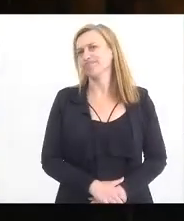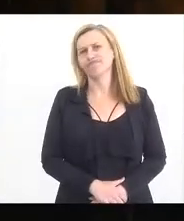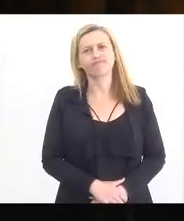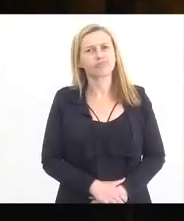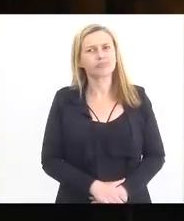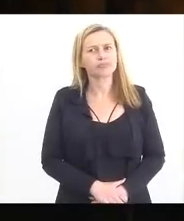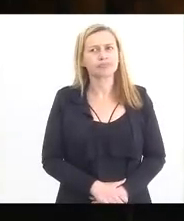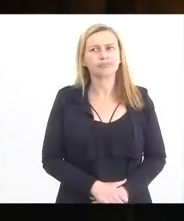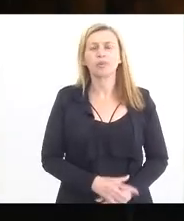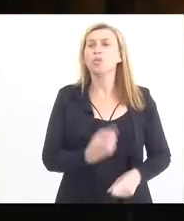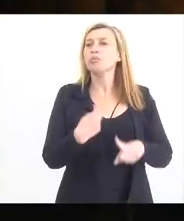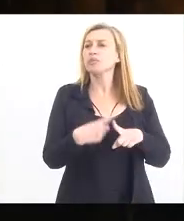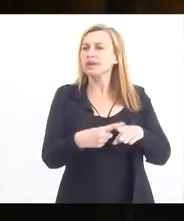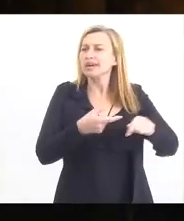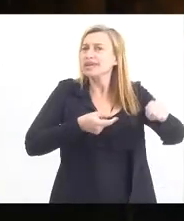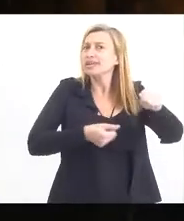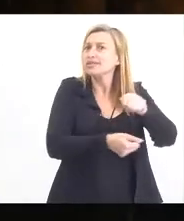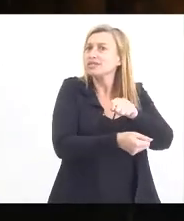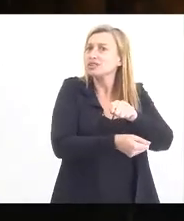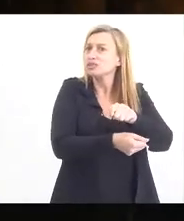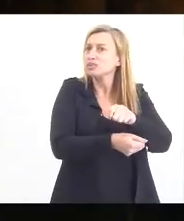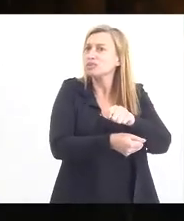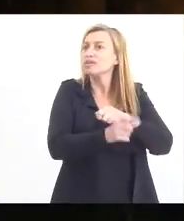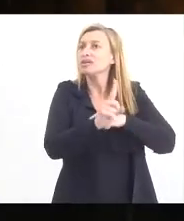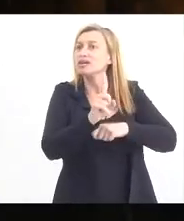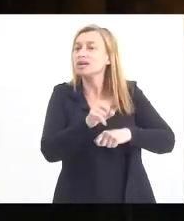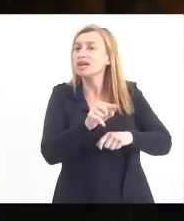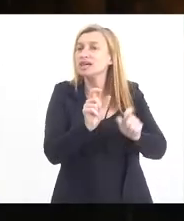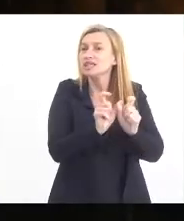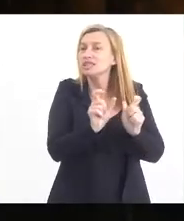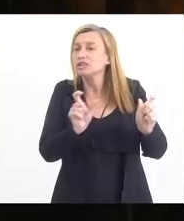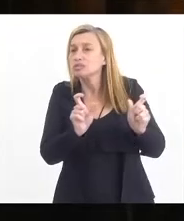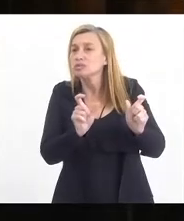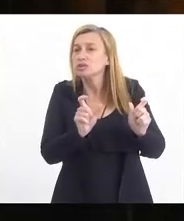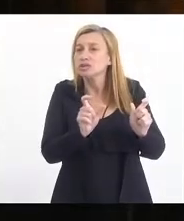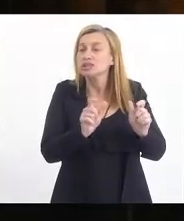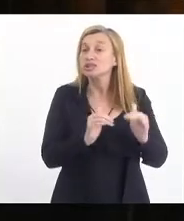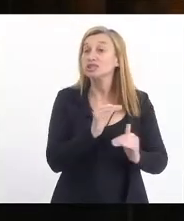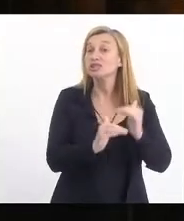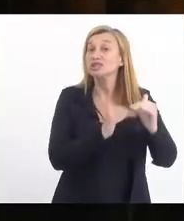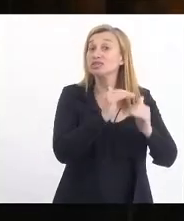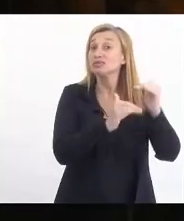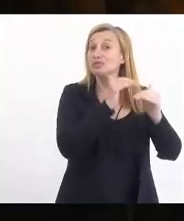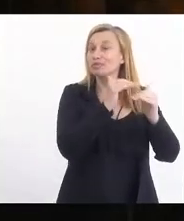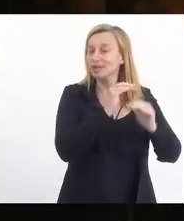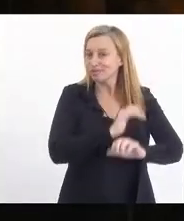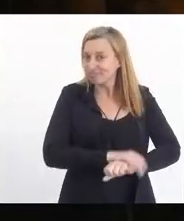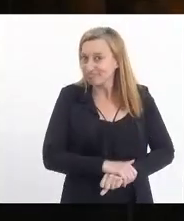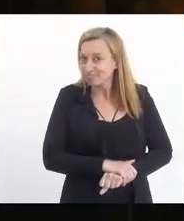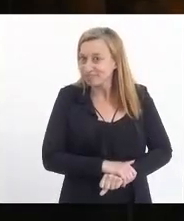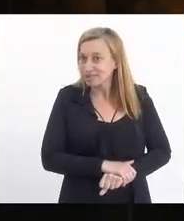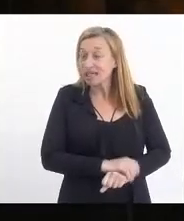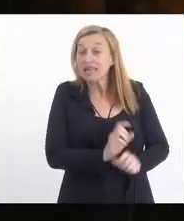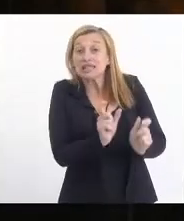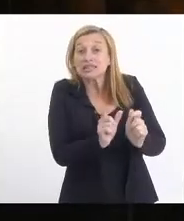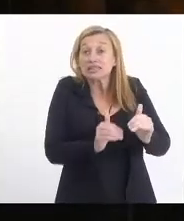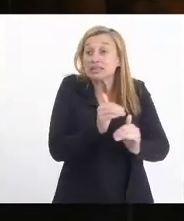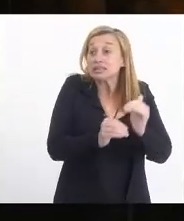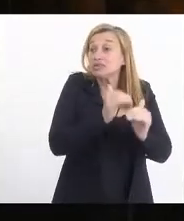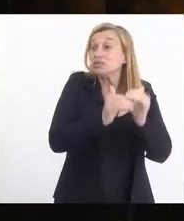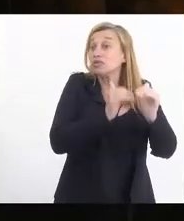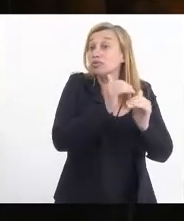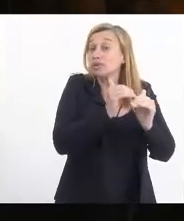Porque investimento é sinônimo de desenvolvimento. E